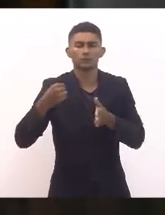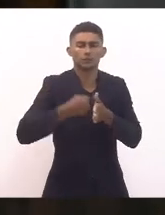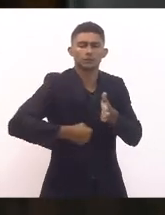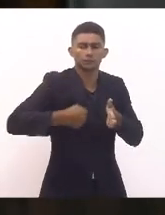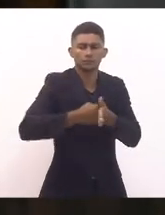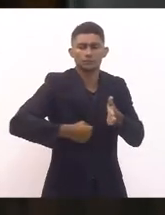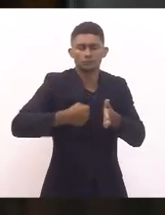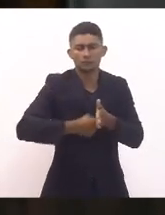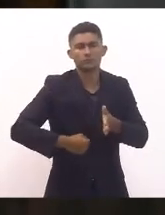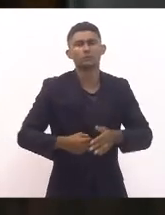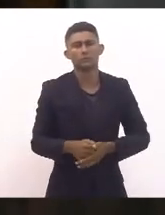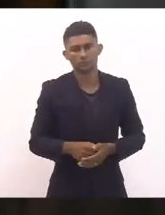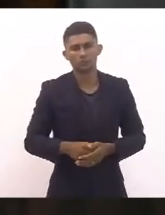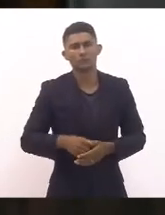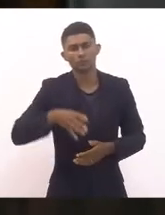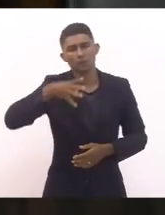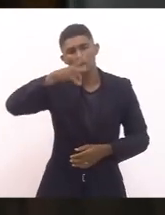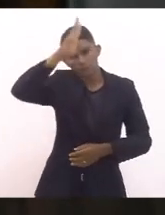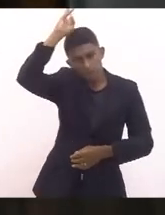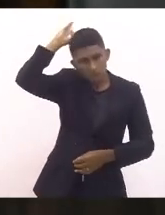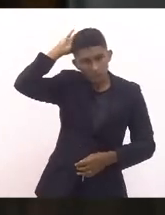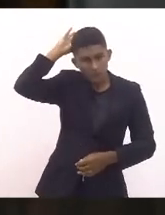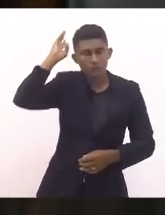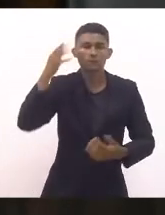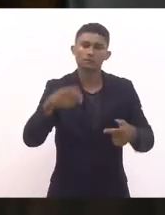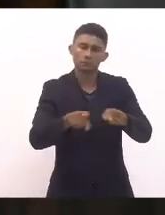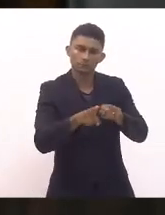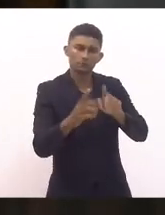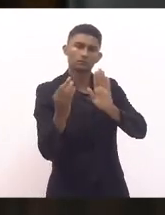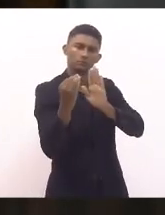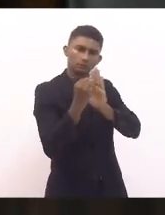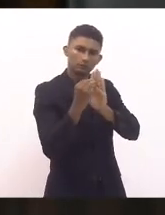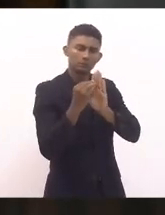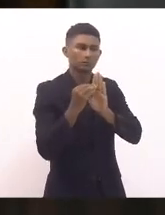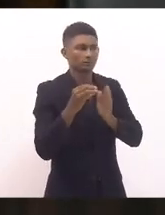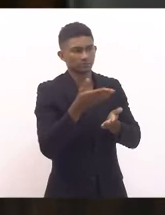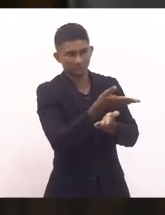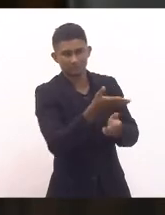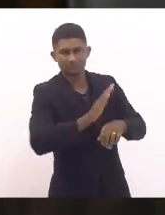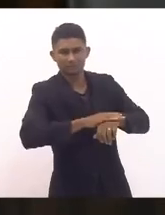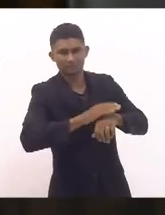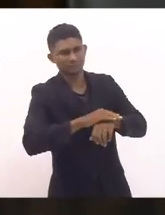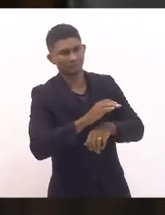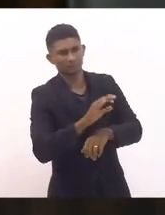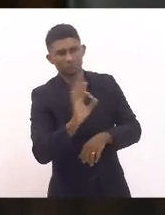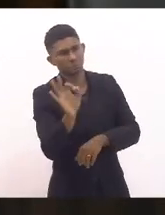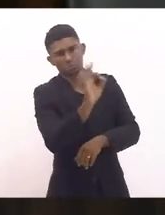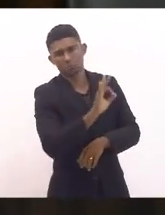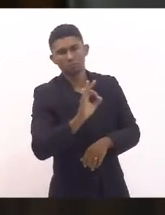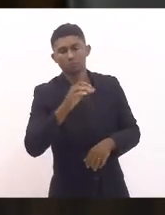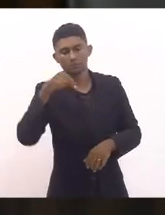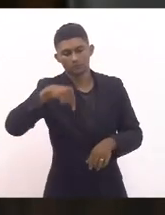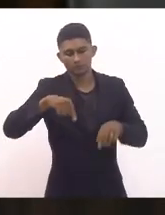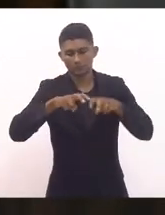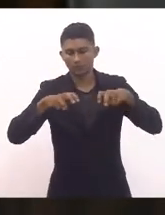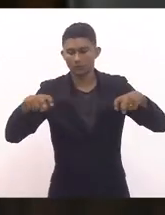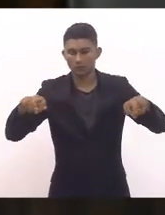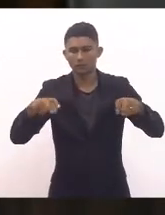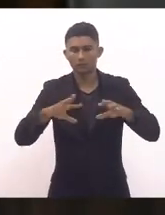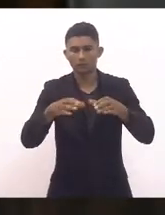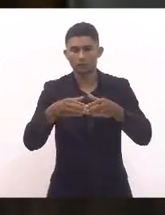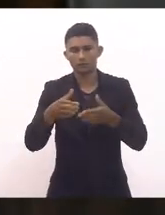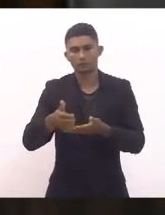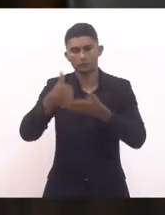inclusão do Corpo de Bombeiros. E os autores não estão, mas eu gostaria de pedir a assessoria da mesa para já deixar